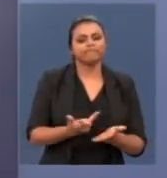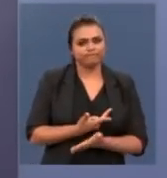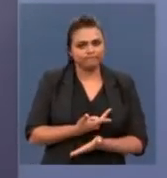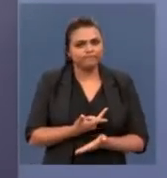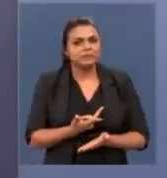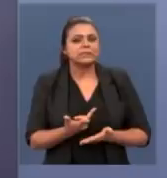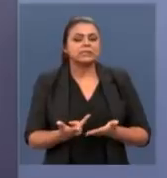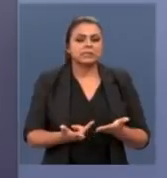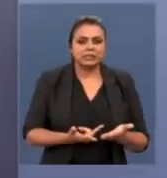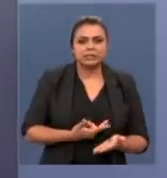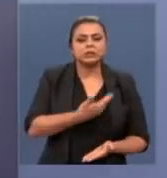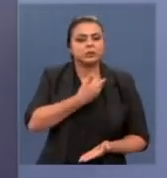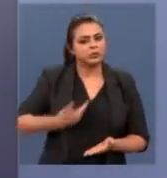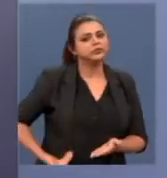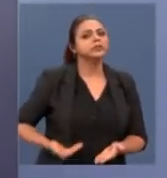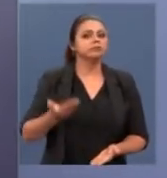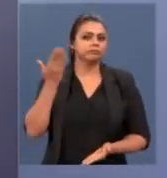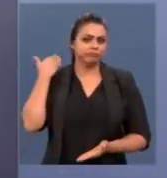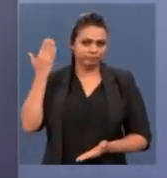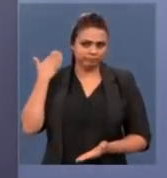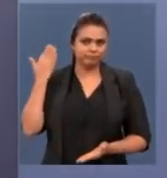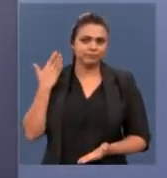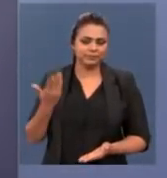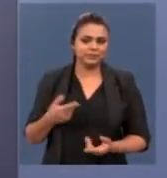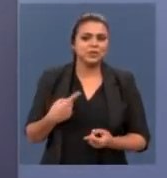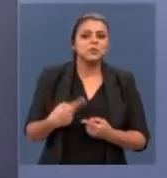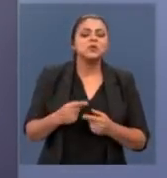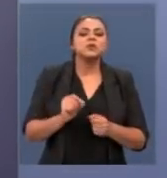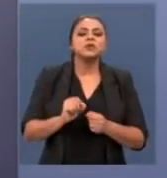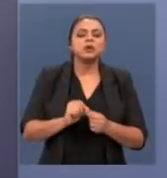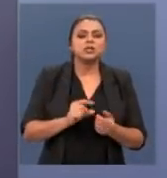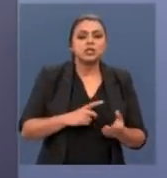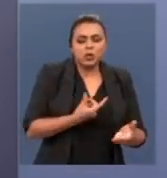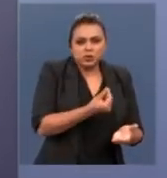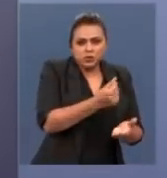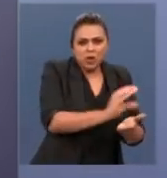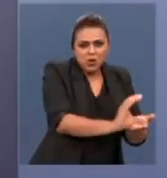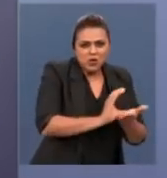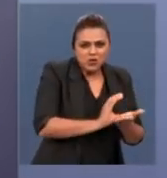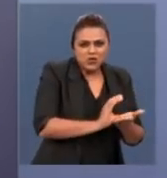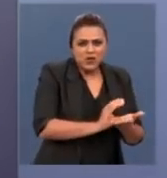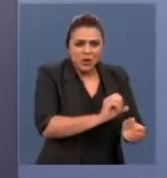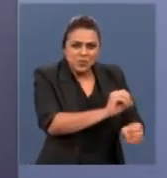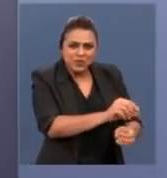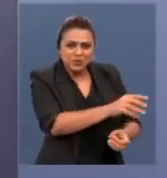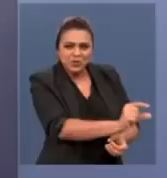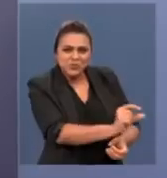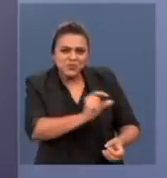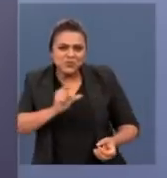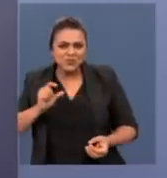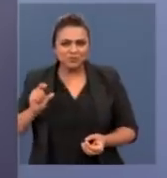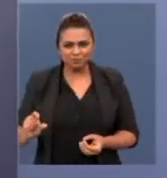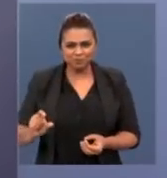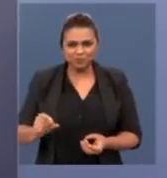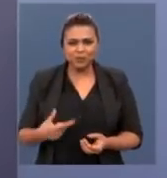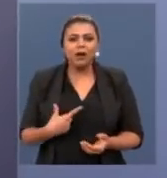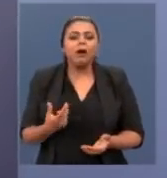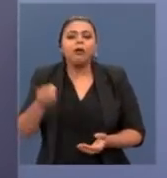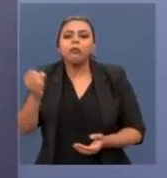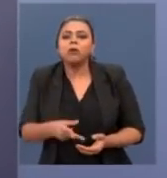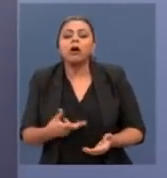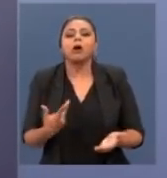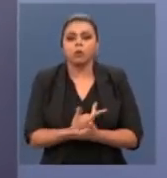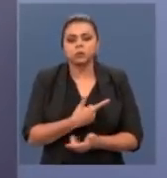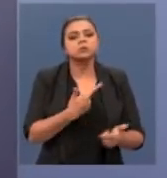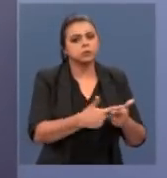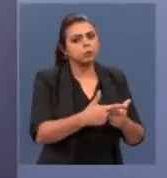em governos anteriores que foi retirar o dinheiro da educação e kohl e deixar de colocar na previdência o que causou